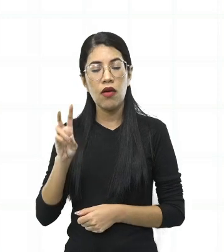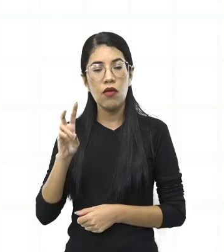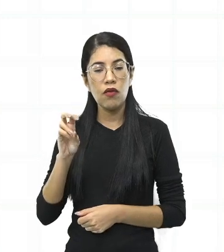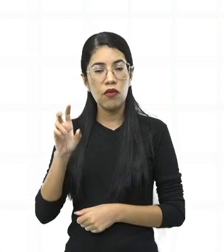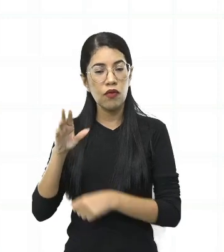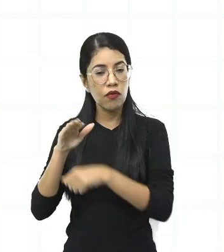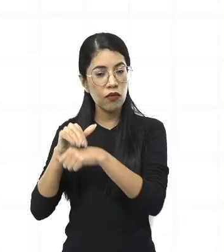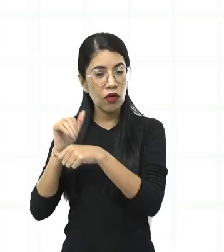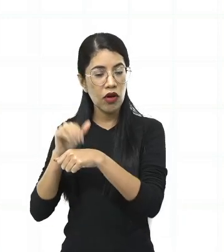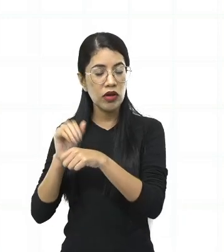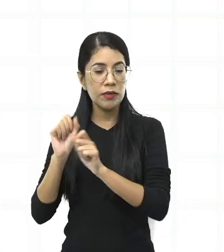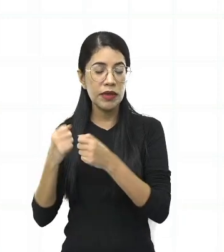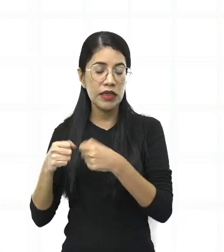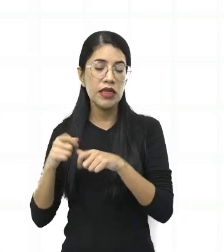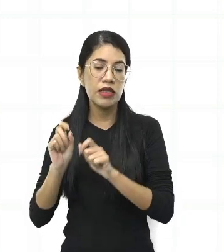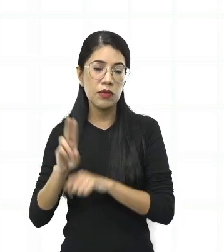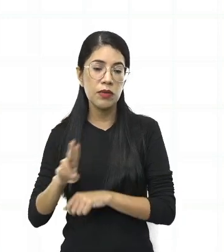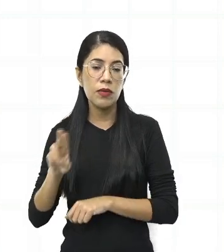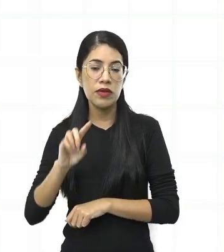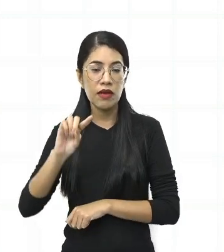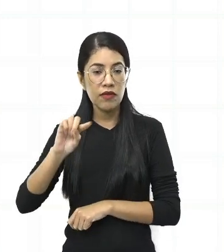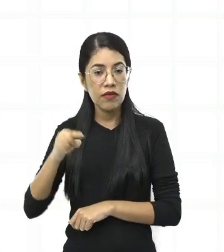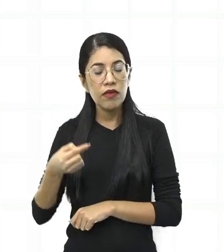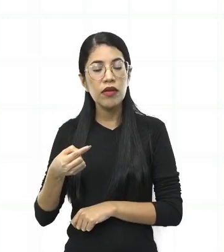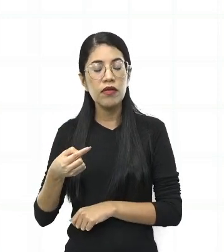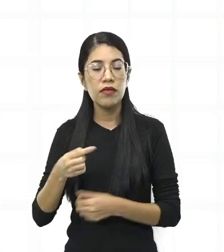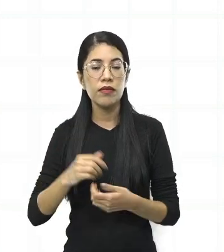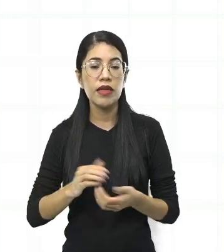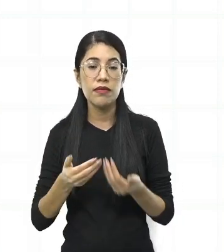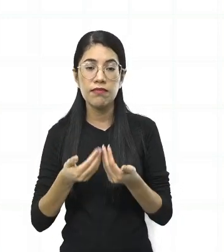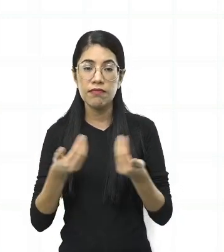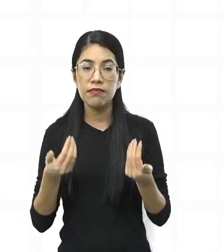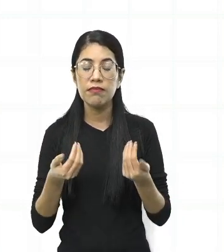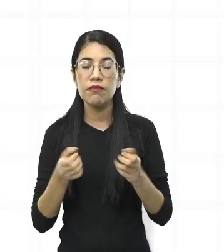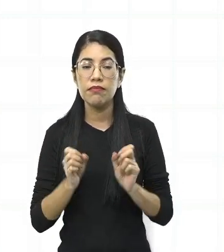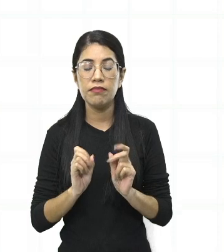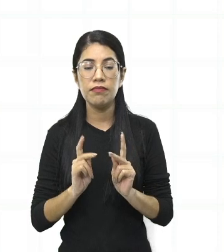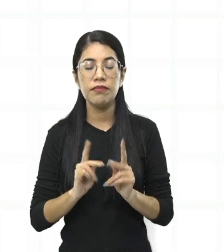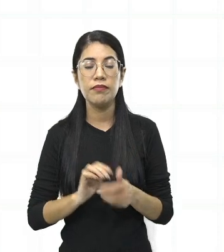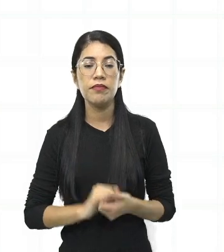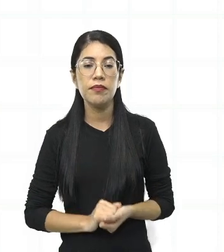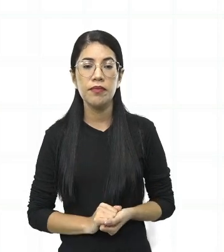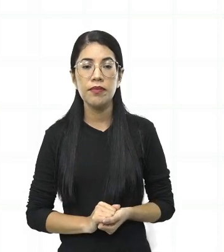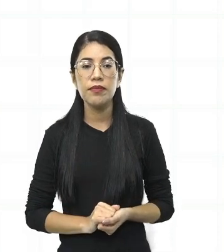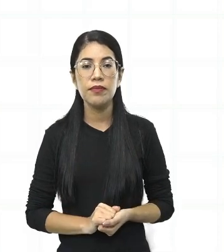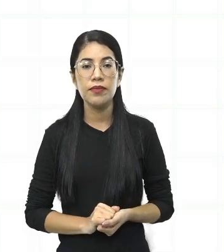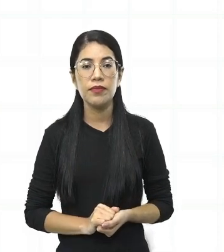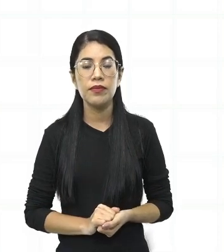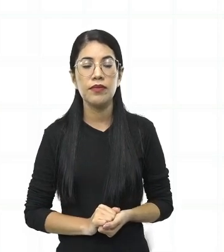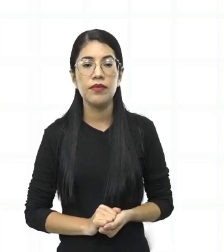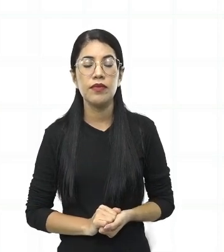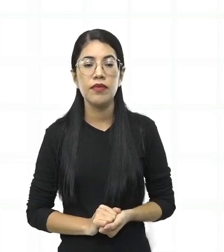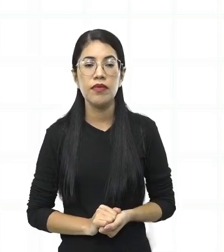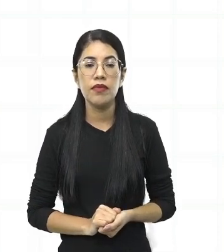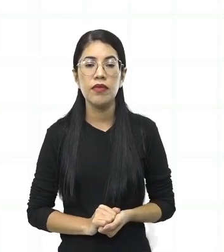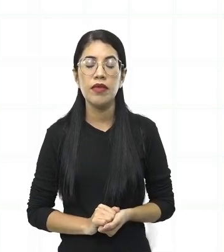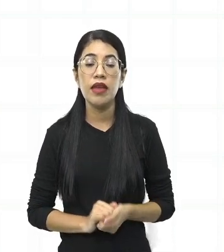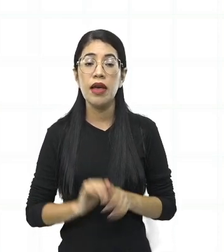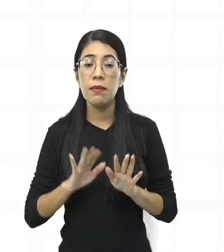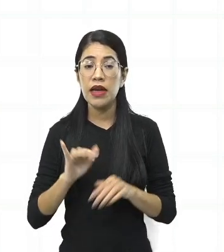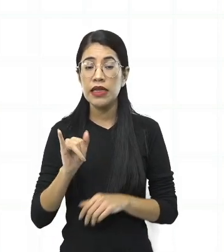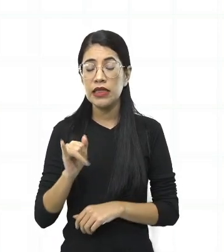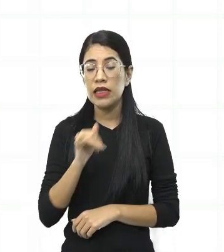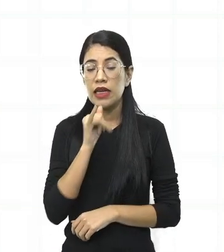vocativo. Se é vocativo, tem que ser isolado. Tá? Tem que ser isolado por vírgula. Agora, se